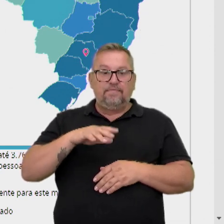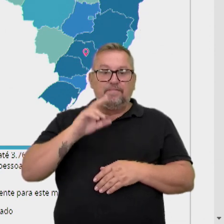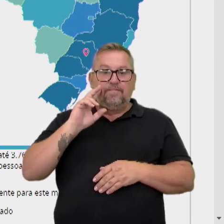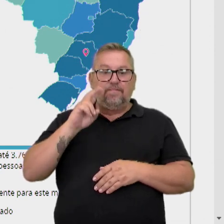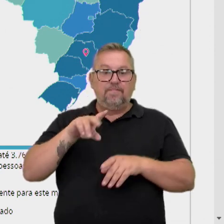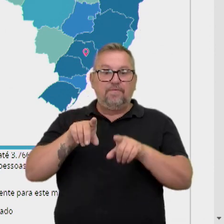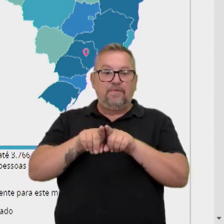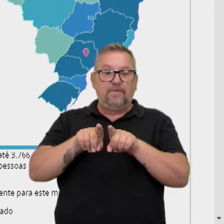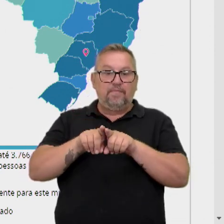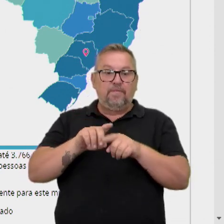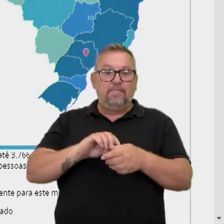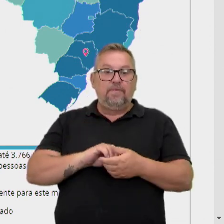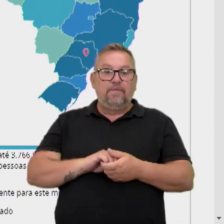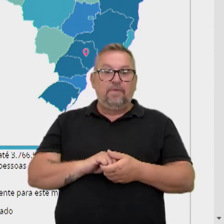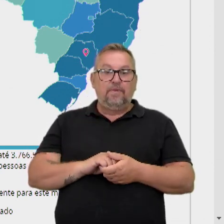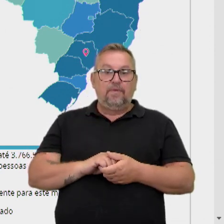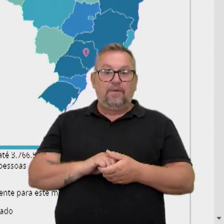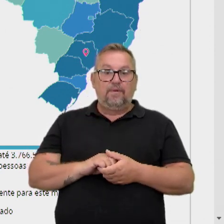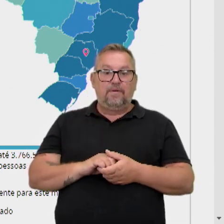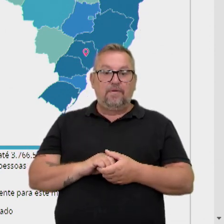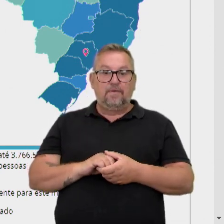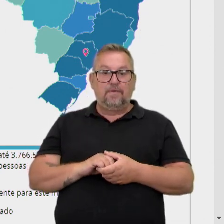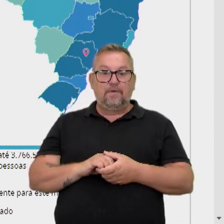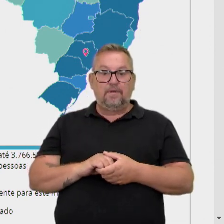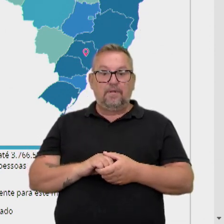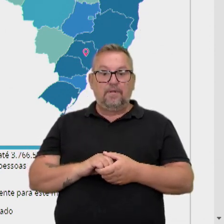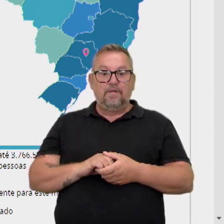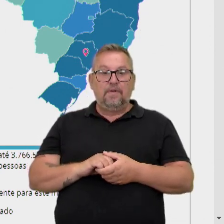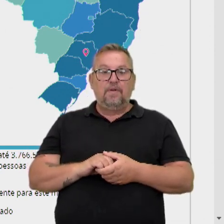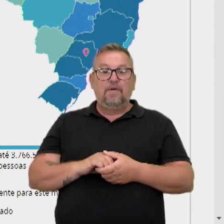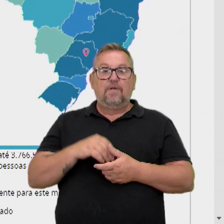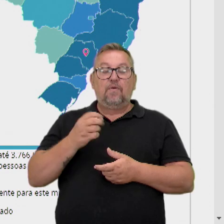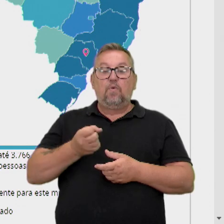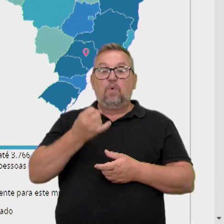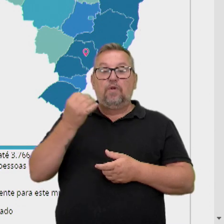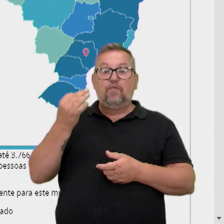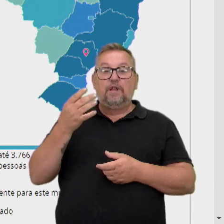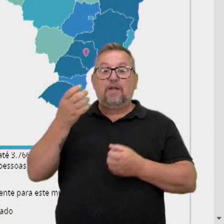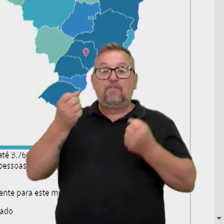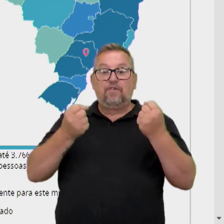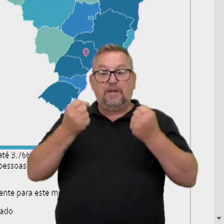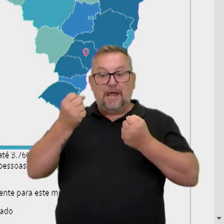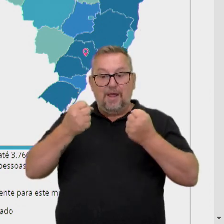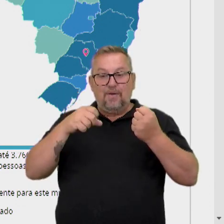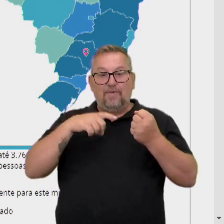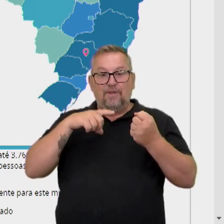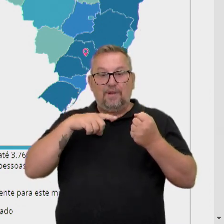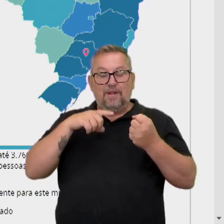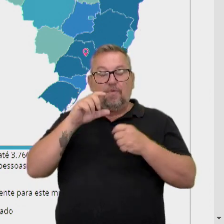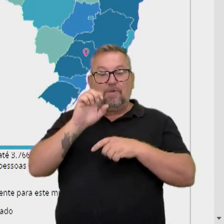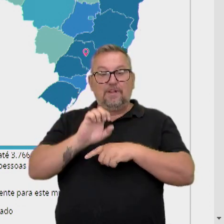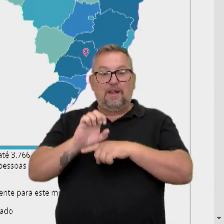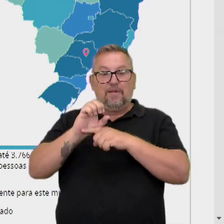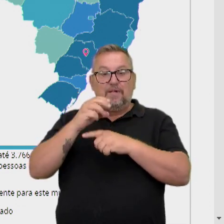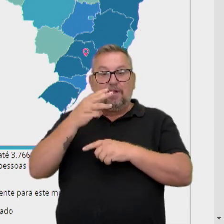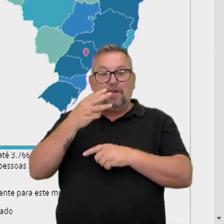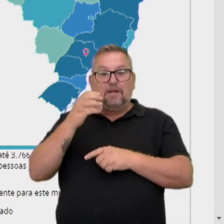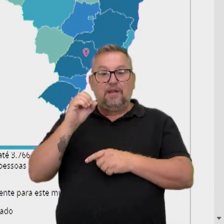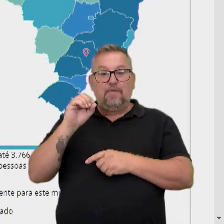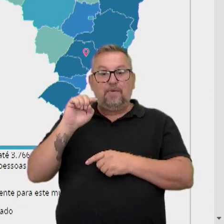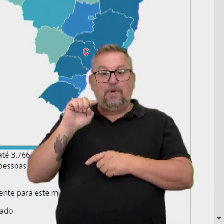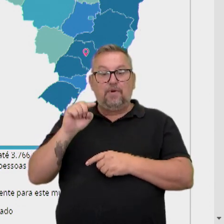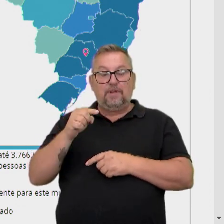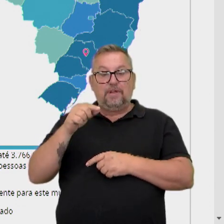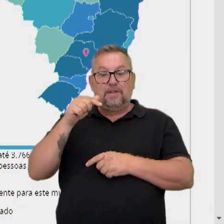ter habitantes por quilômetro quadrado. Tem até informações do total de veículos que nós temos no estado de São Paulo, aí são